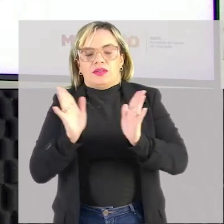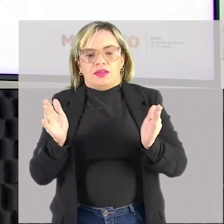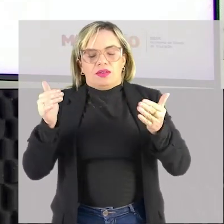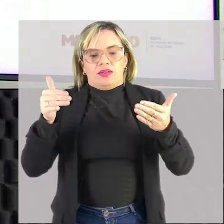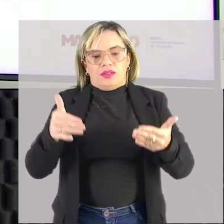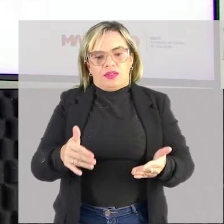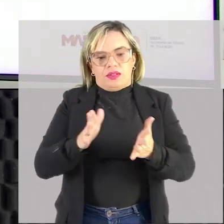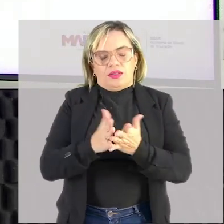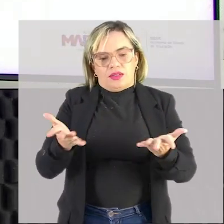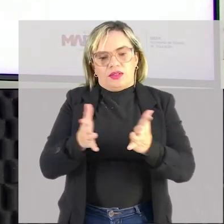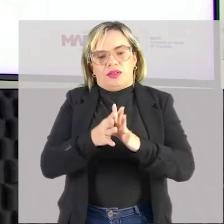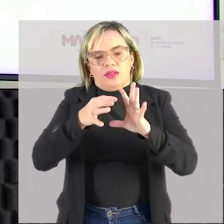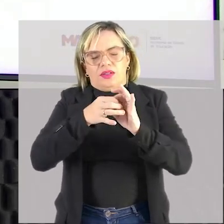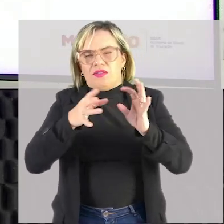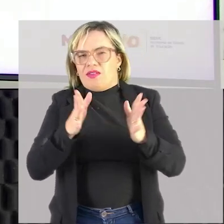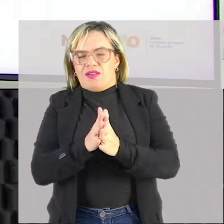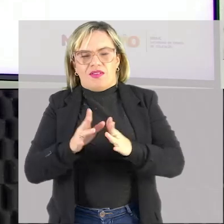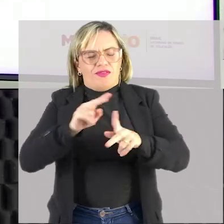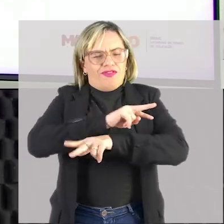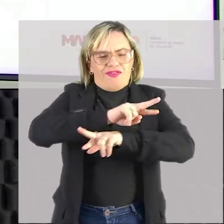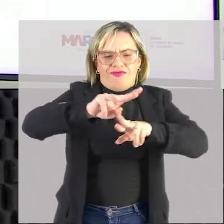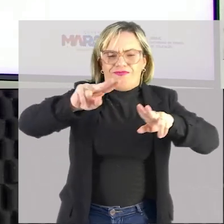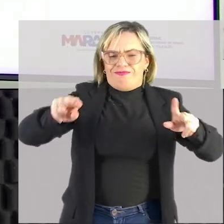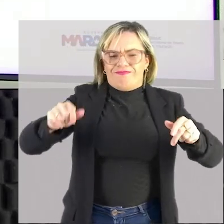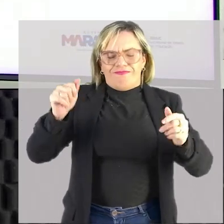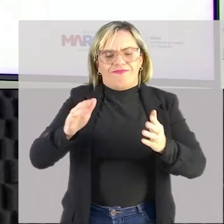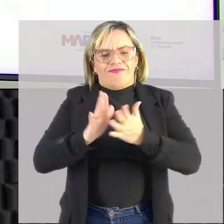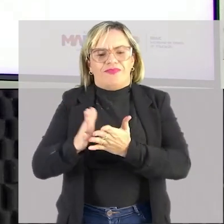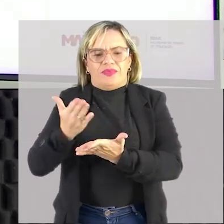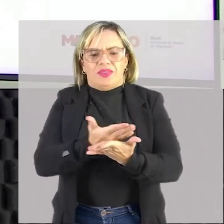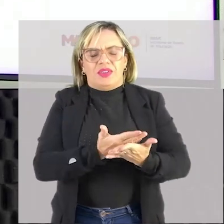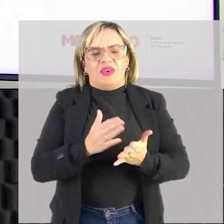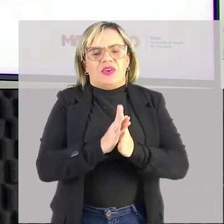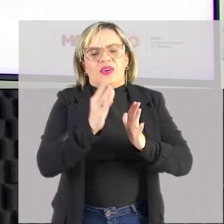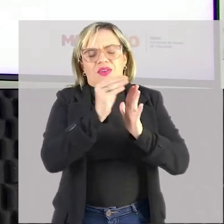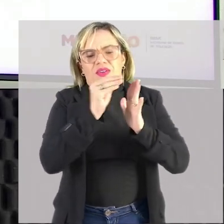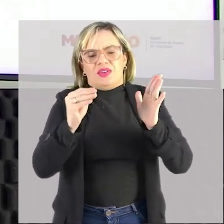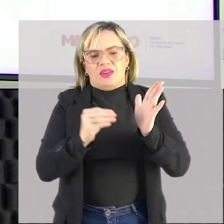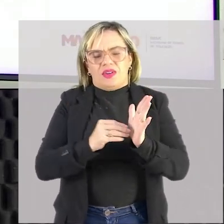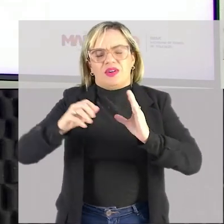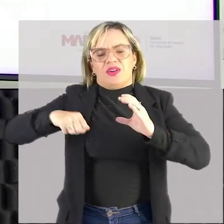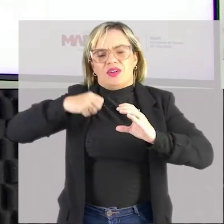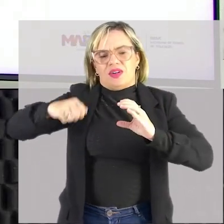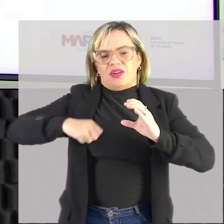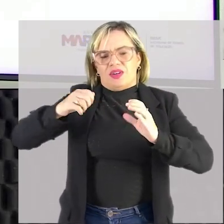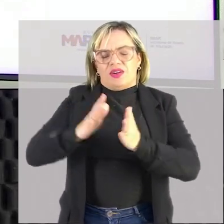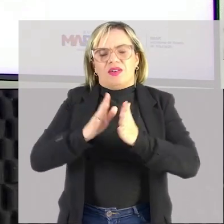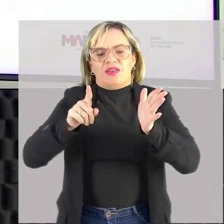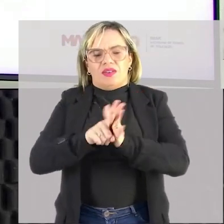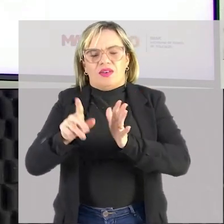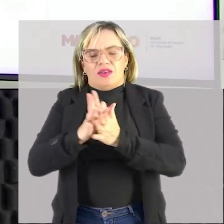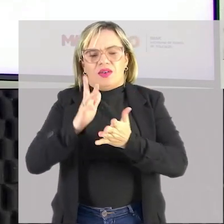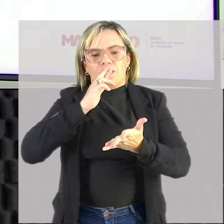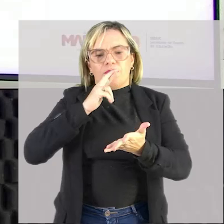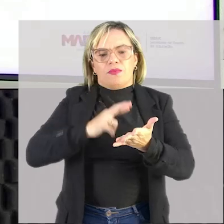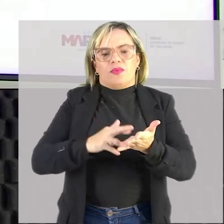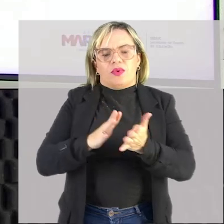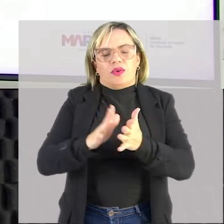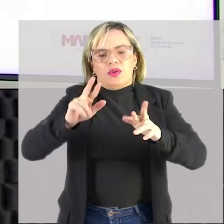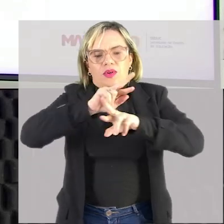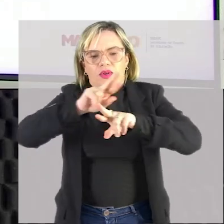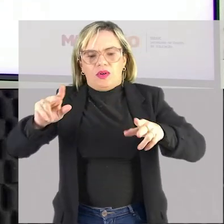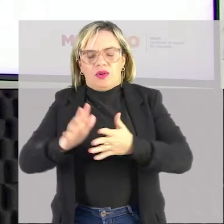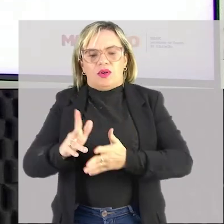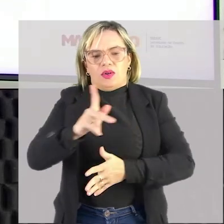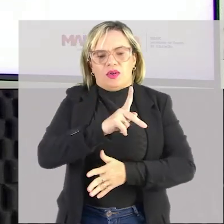tem a disponibilidade aí de várias aulas, de vários vídeos com questões sendo respondidas aí por vários professores nos